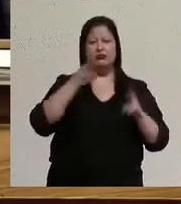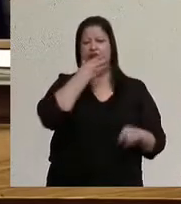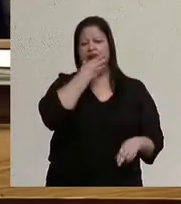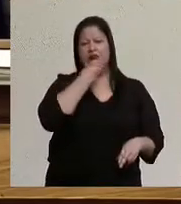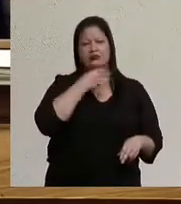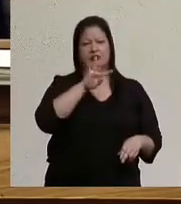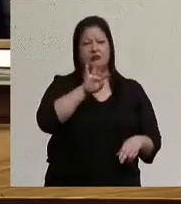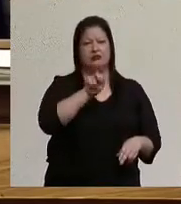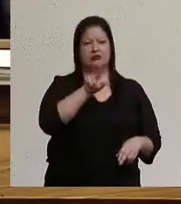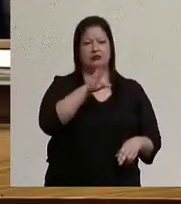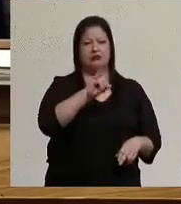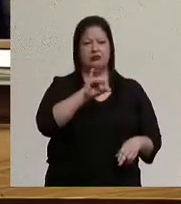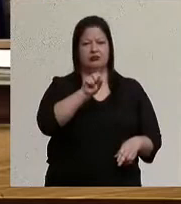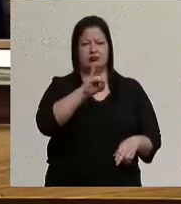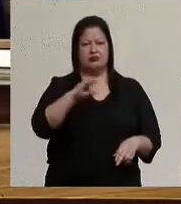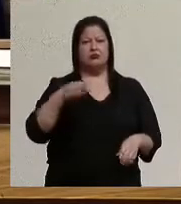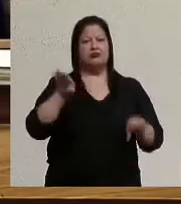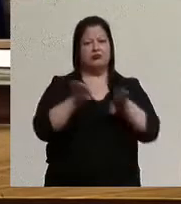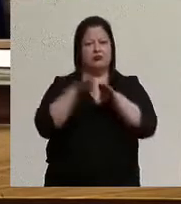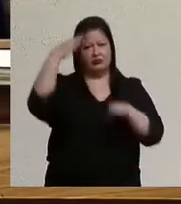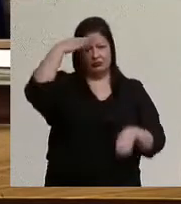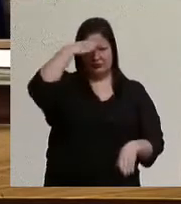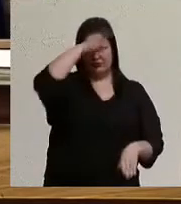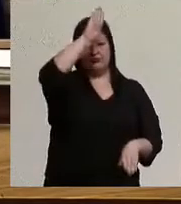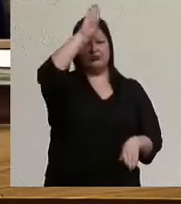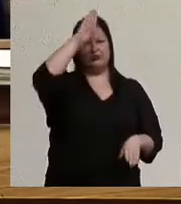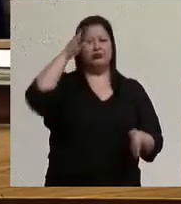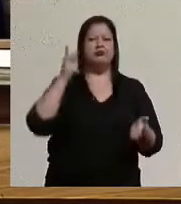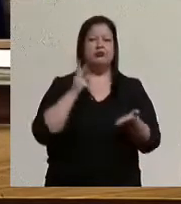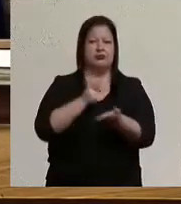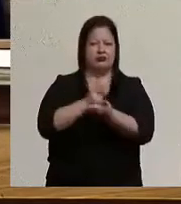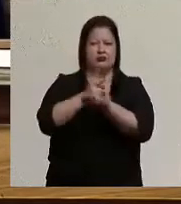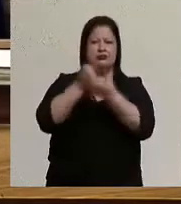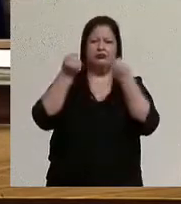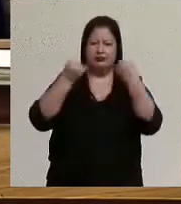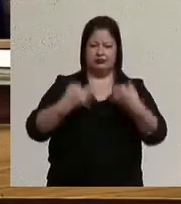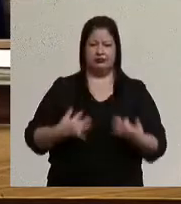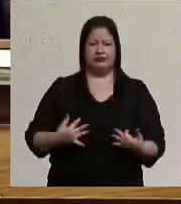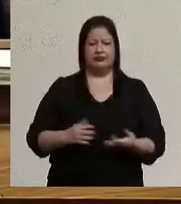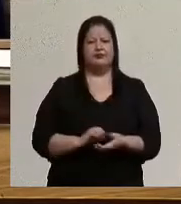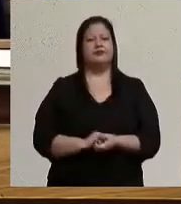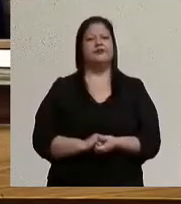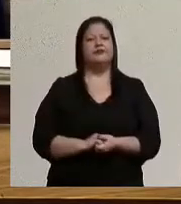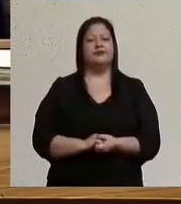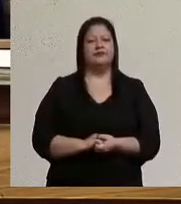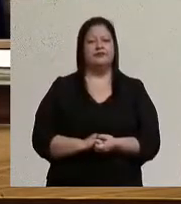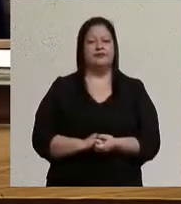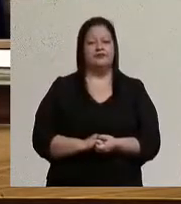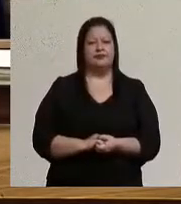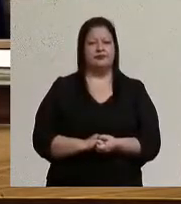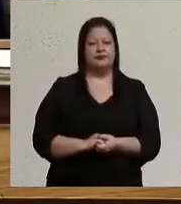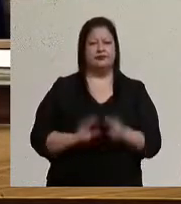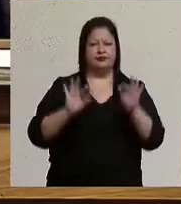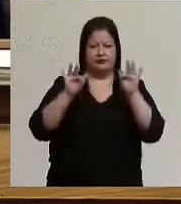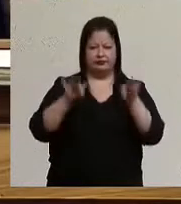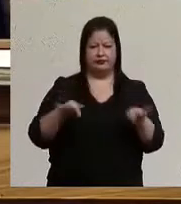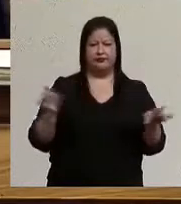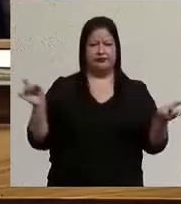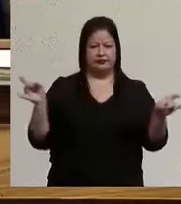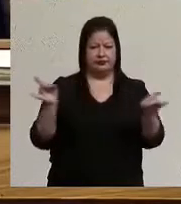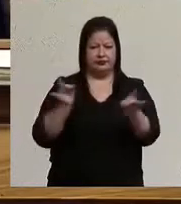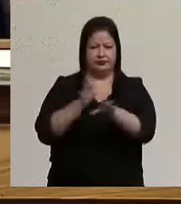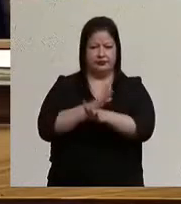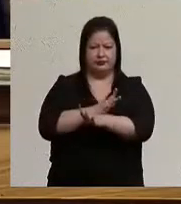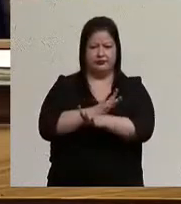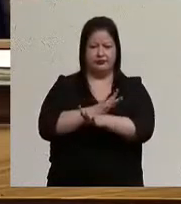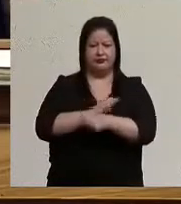né E para o bolsonaro como Mas é isso então minhas considerações finais